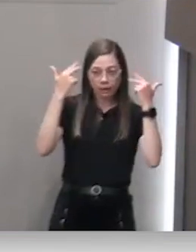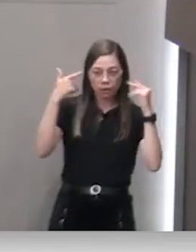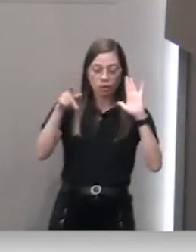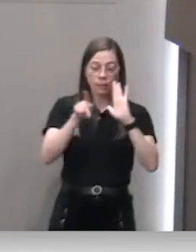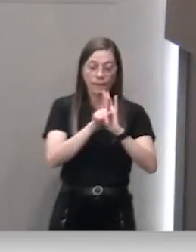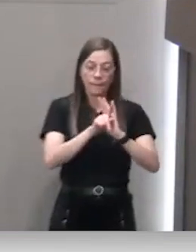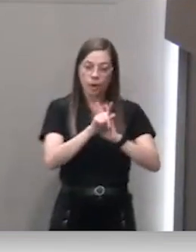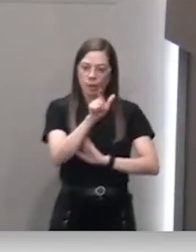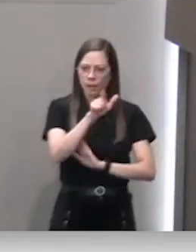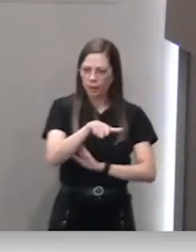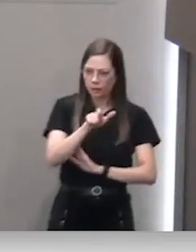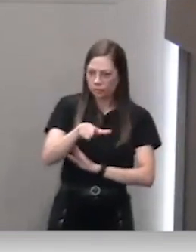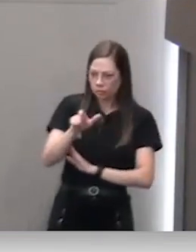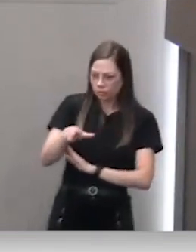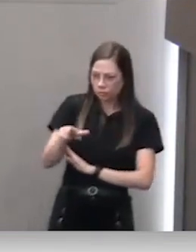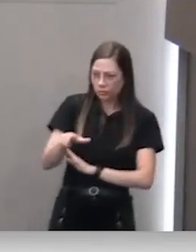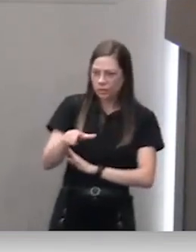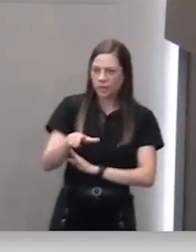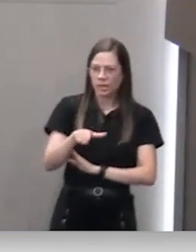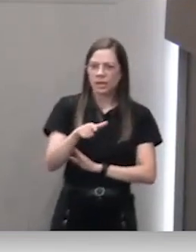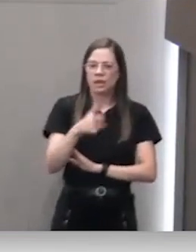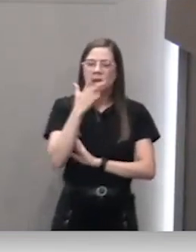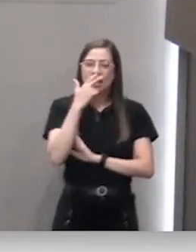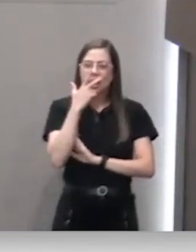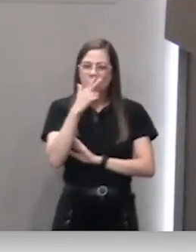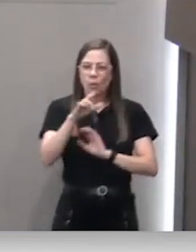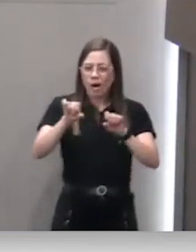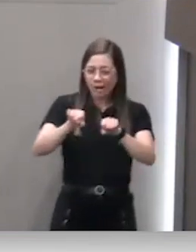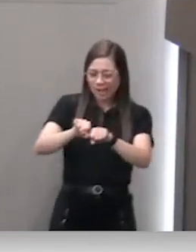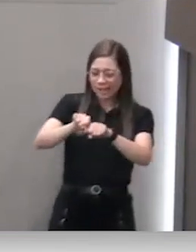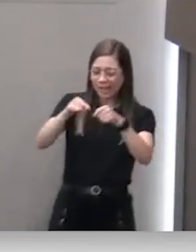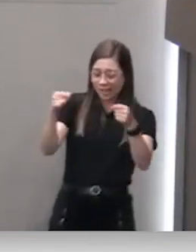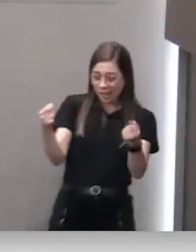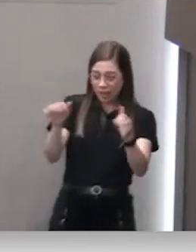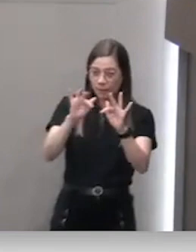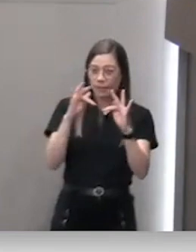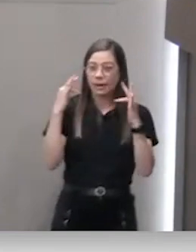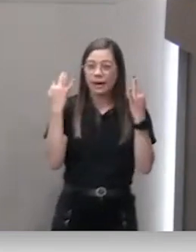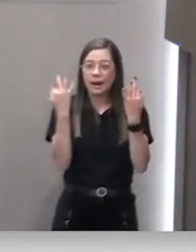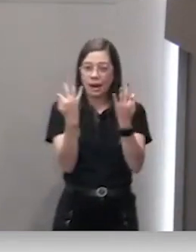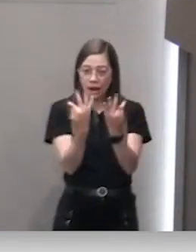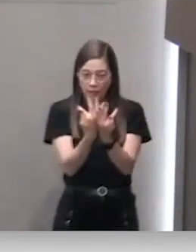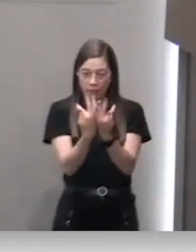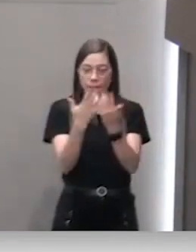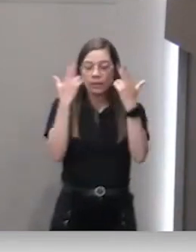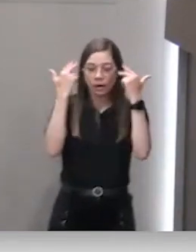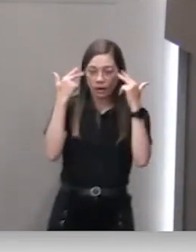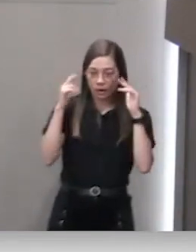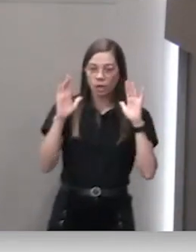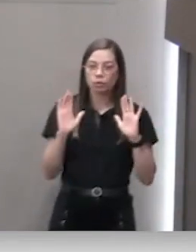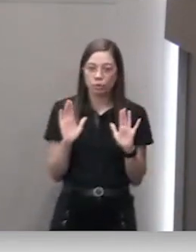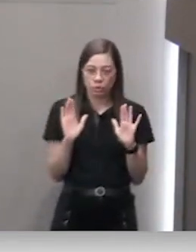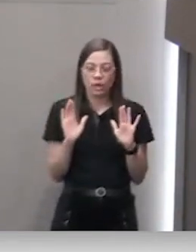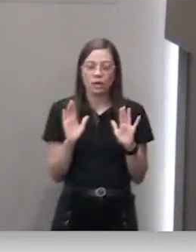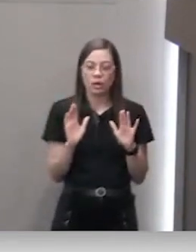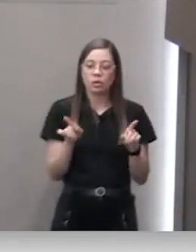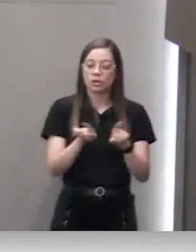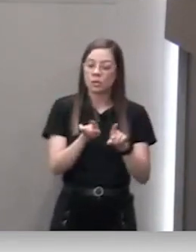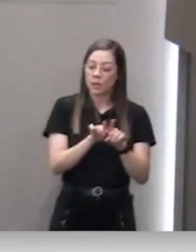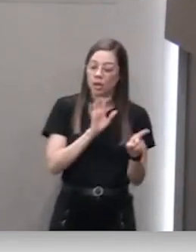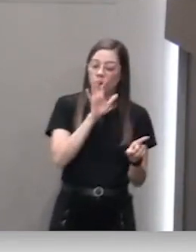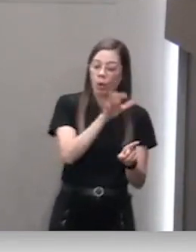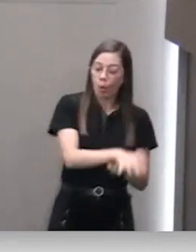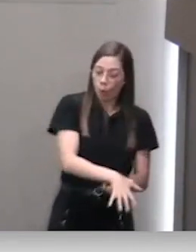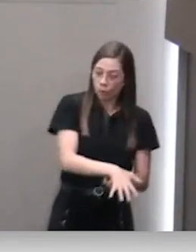desfazer a noção da família tradicional, incentivar a educação sexual nas escolas, mesmo contra o consentimento